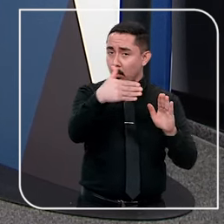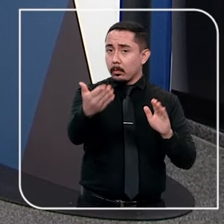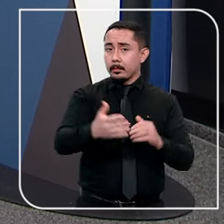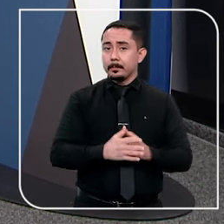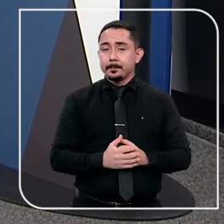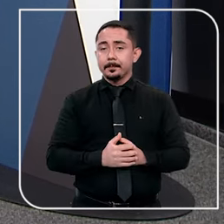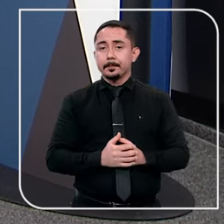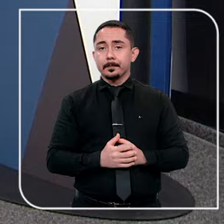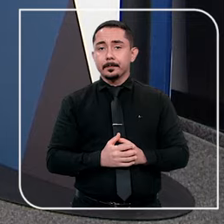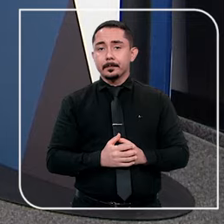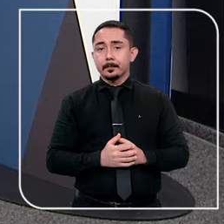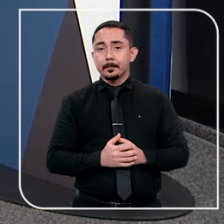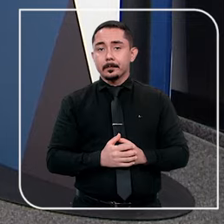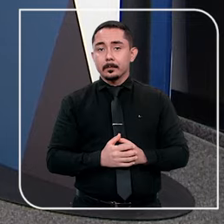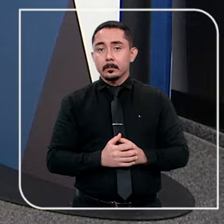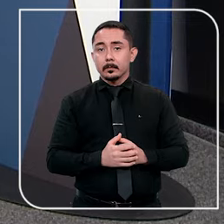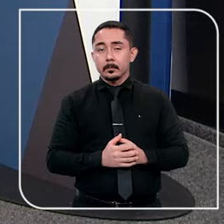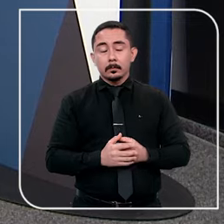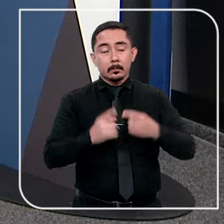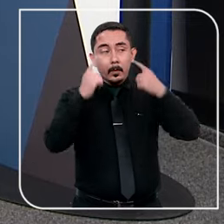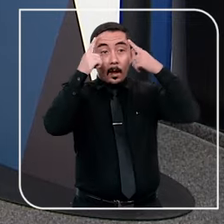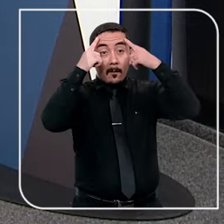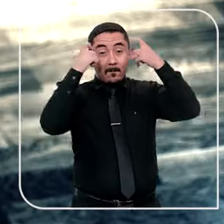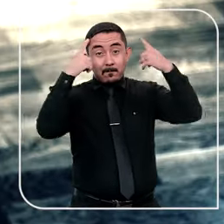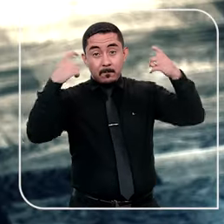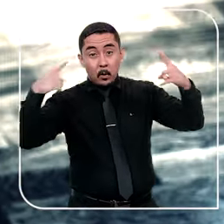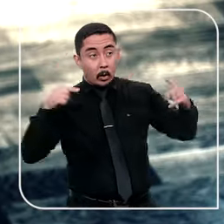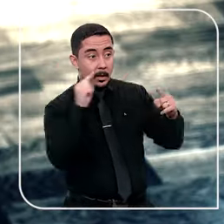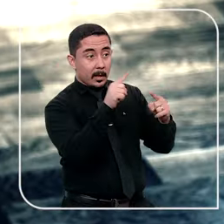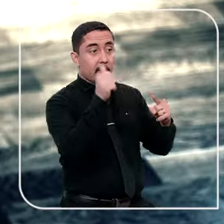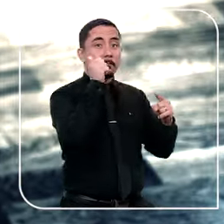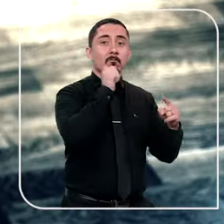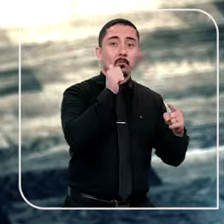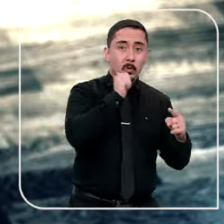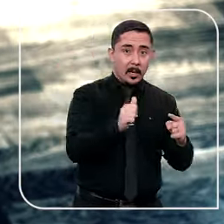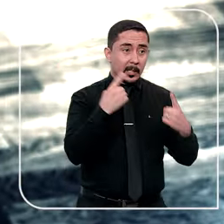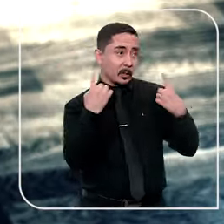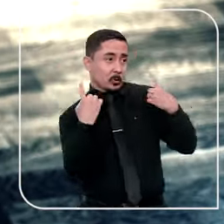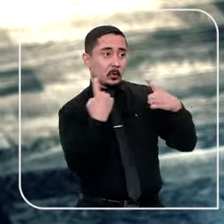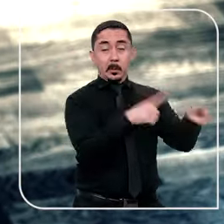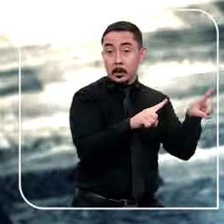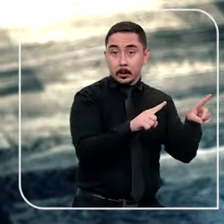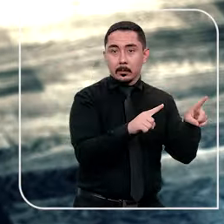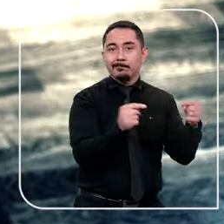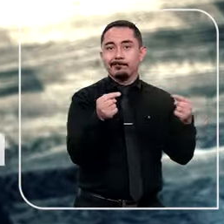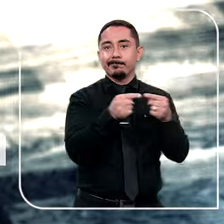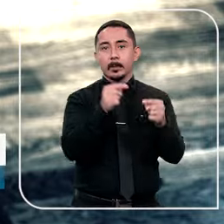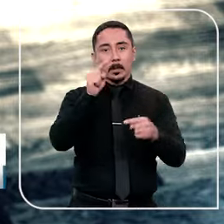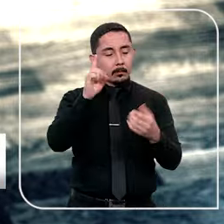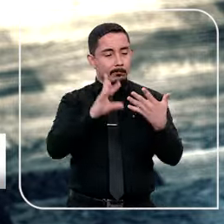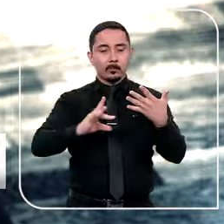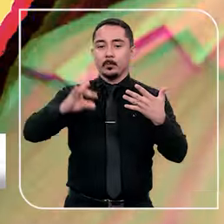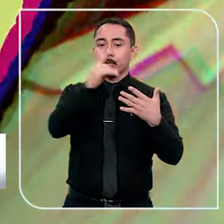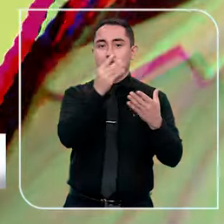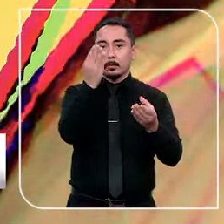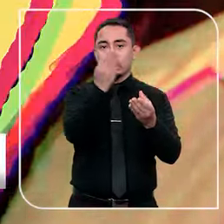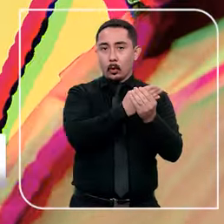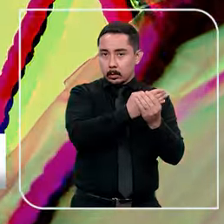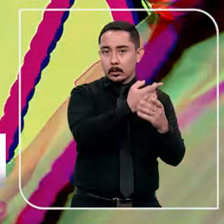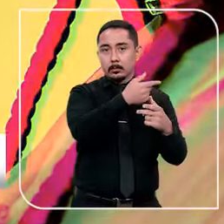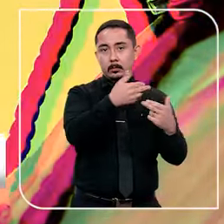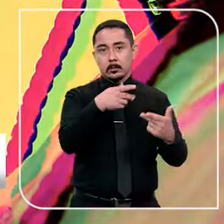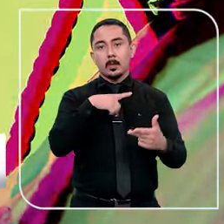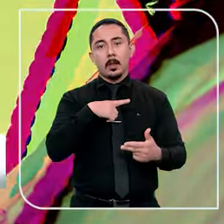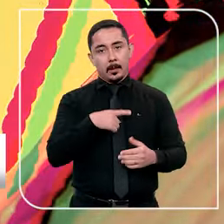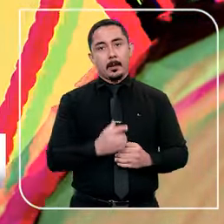os próximos meses a violência contra a mulher é um dos destaques na pauta de processos criminais ao longo